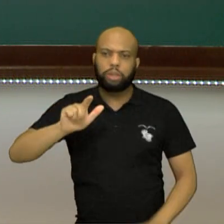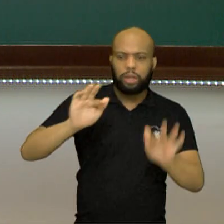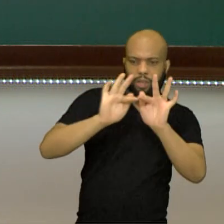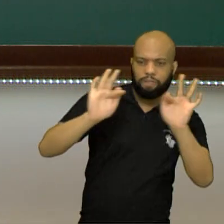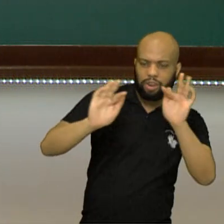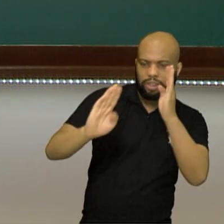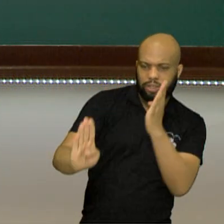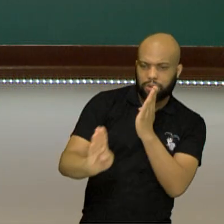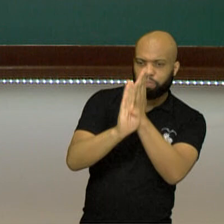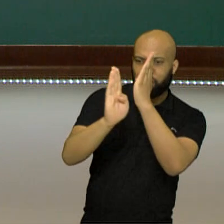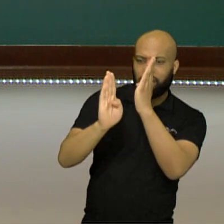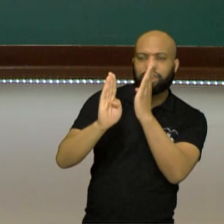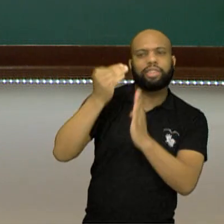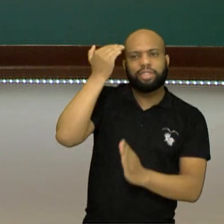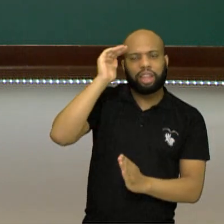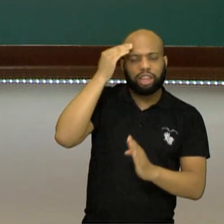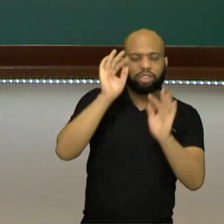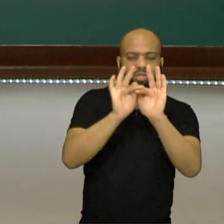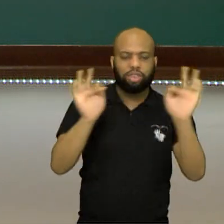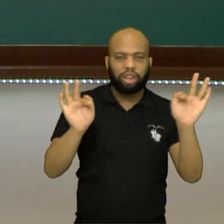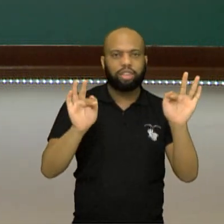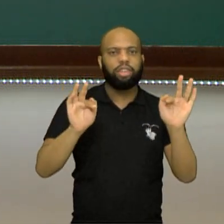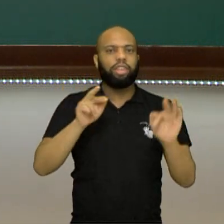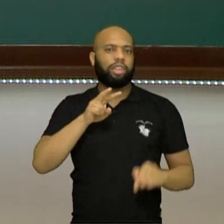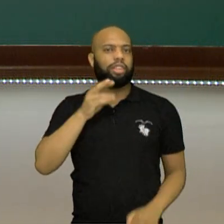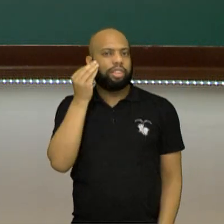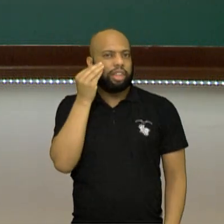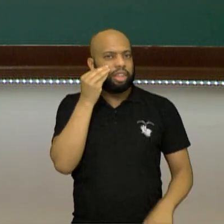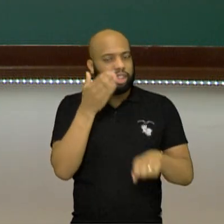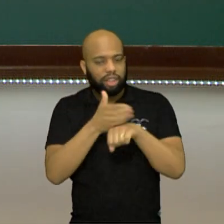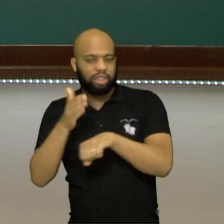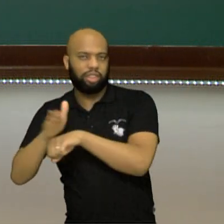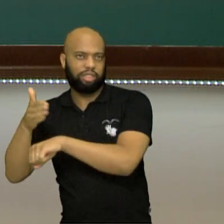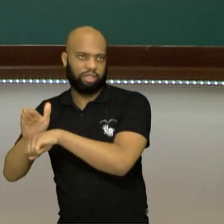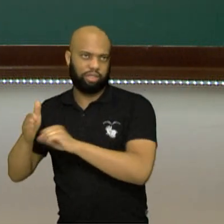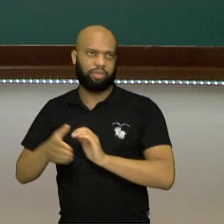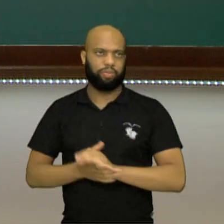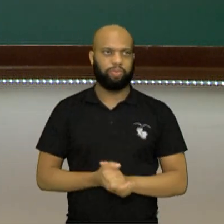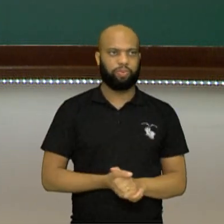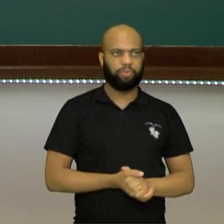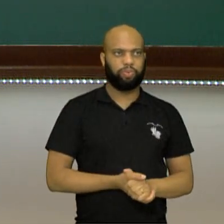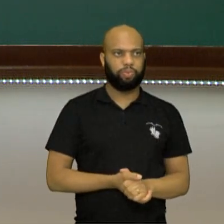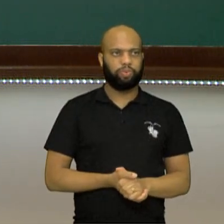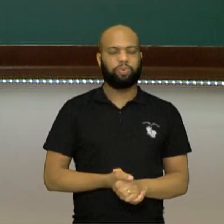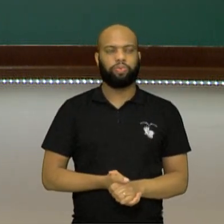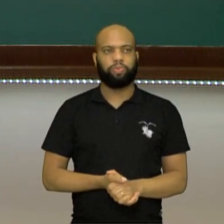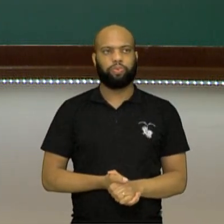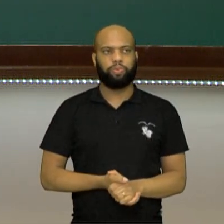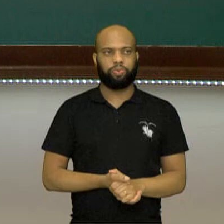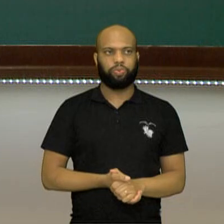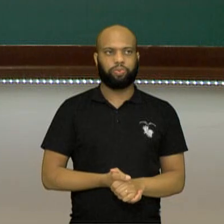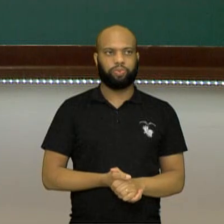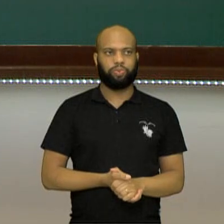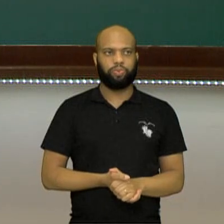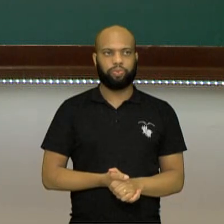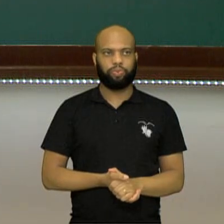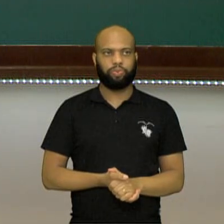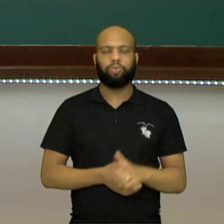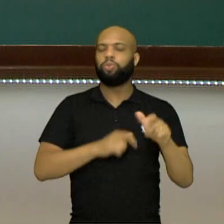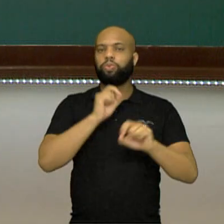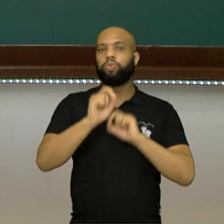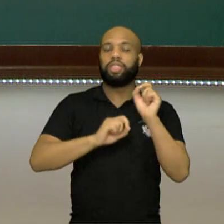Tenta praticar assim e então você vai ver que if you don't know where you are going, any road will get you